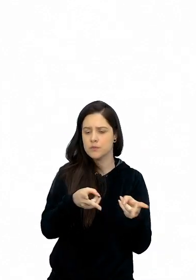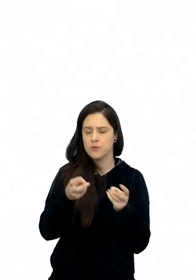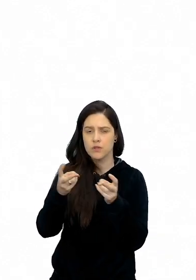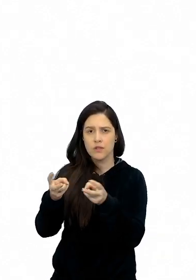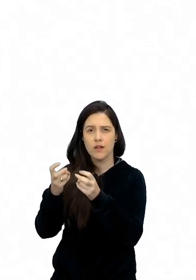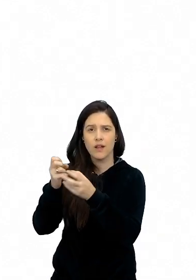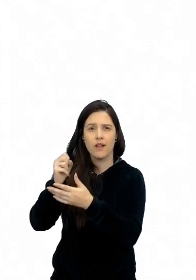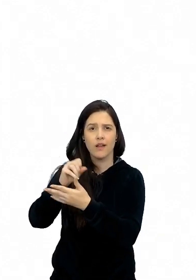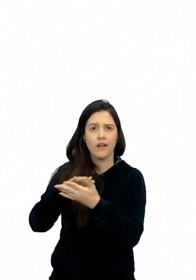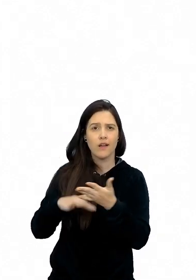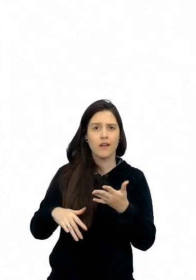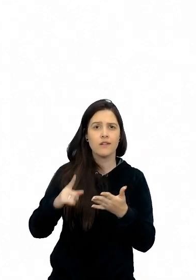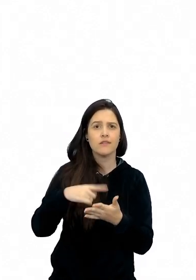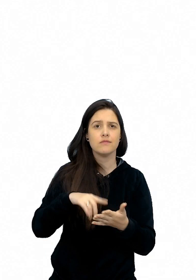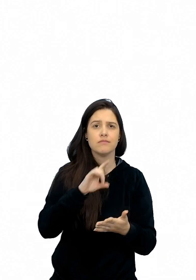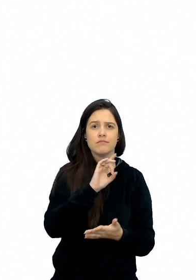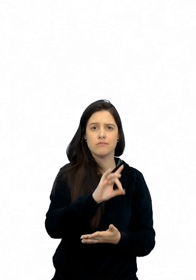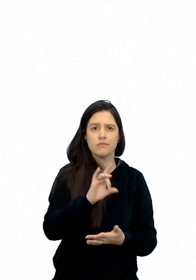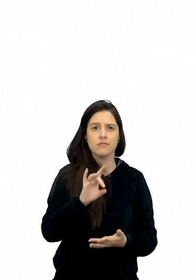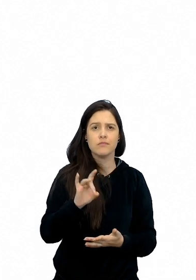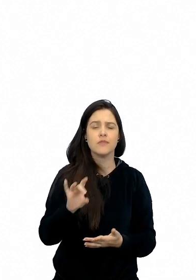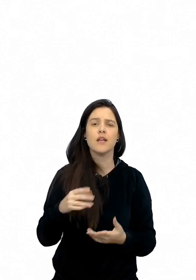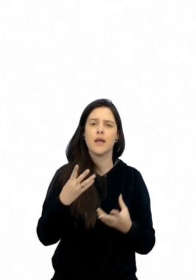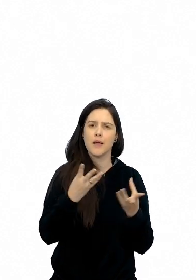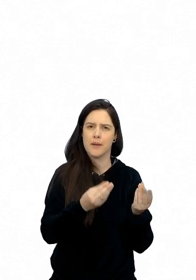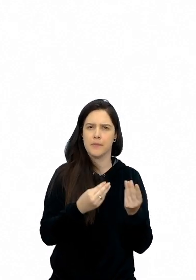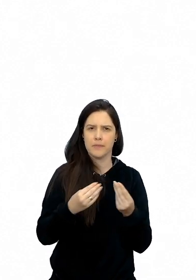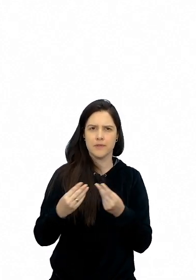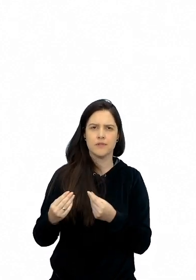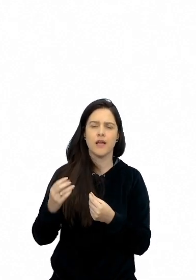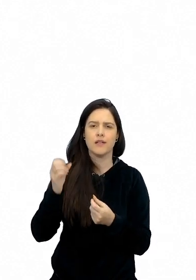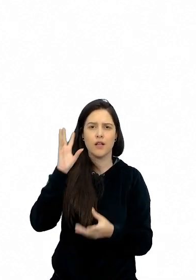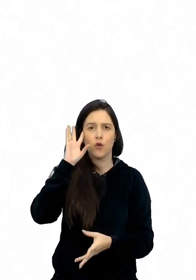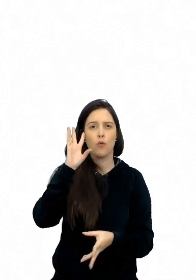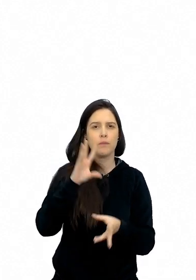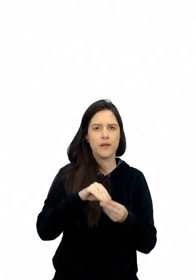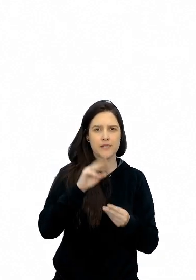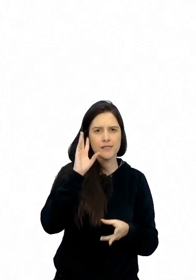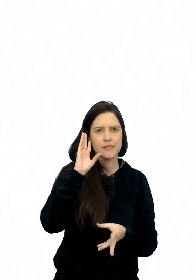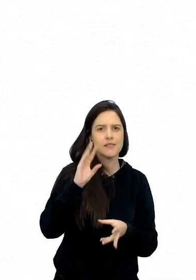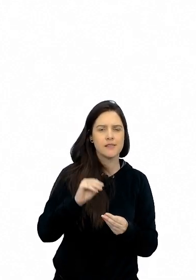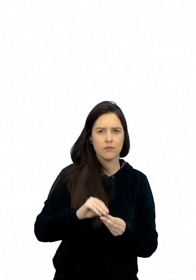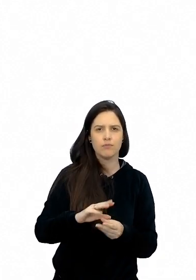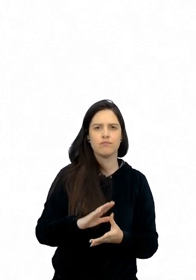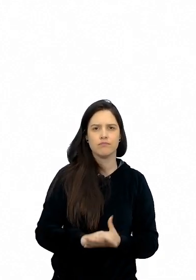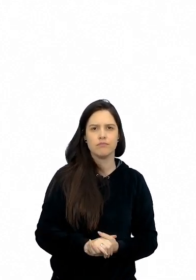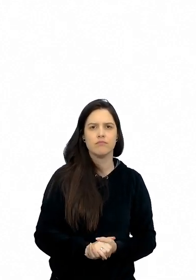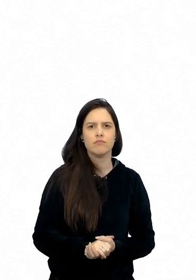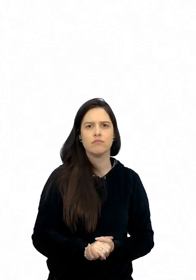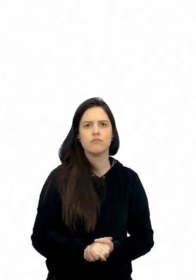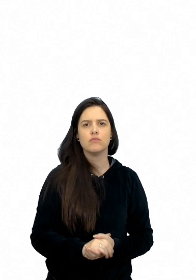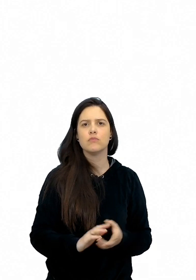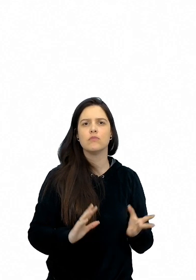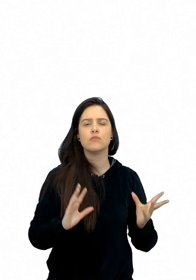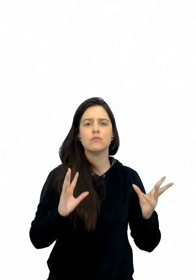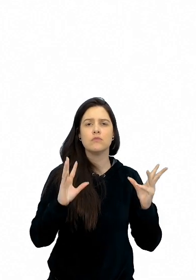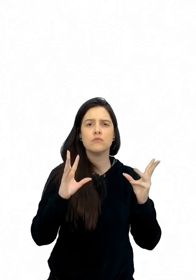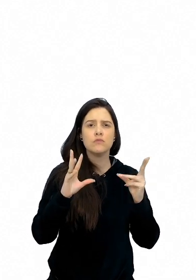isso, é bastante, né, para essa compreensão deles. Não é algo simples, né, porque se